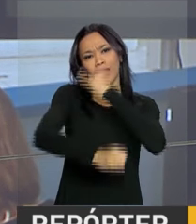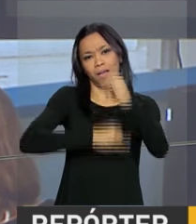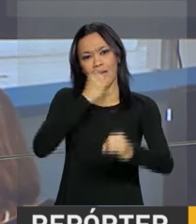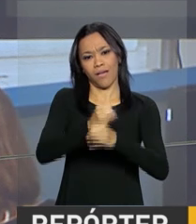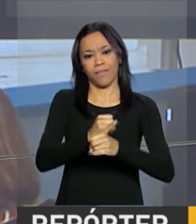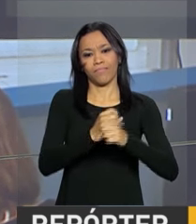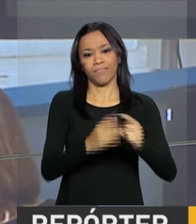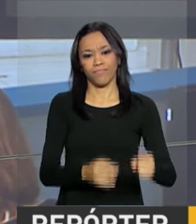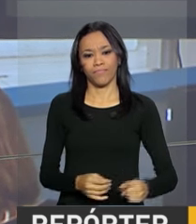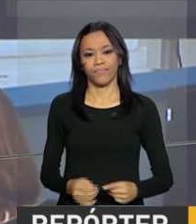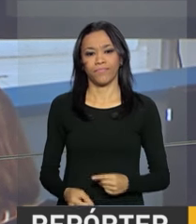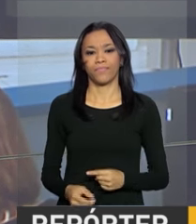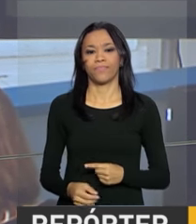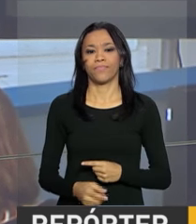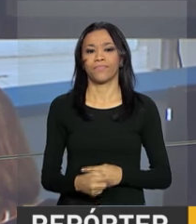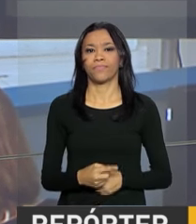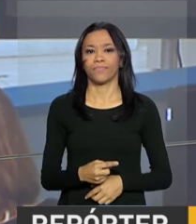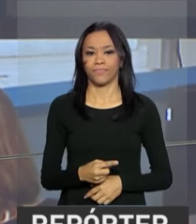siteprouni.mec.gov.br